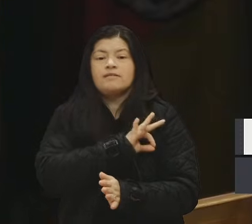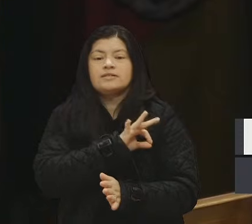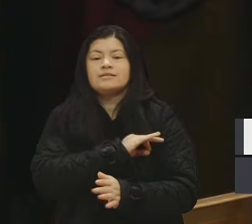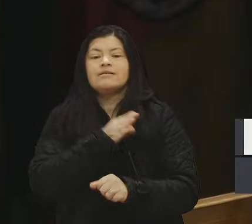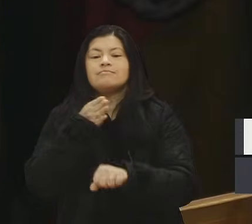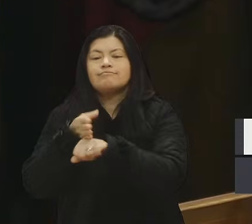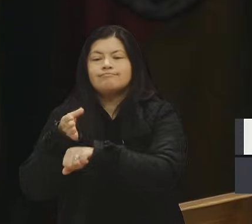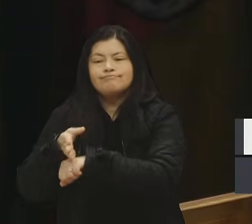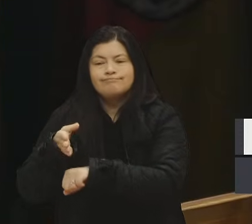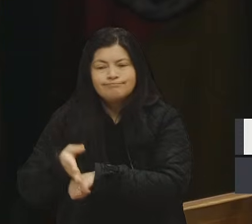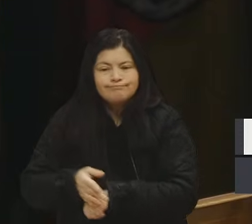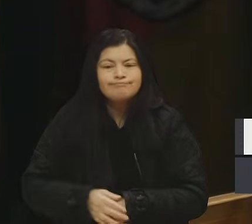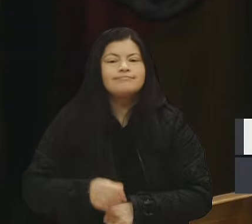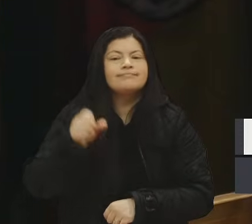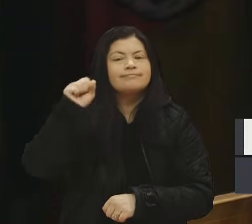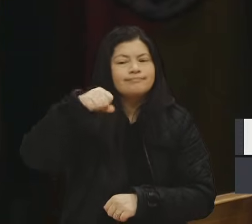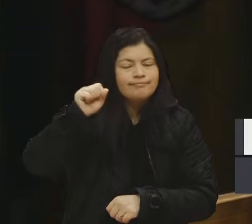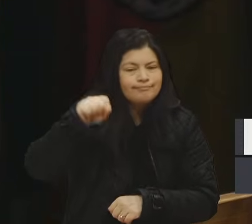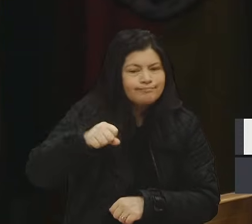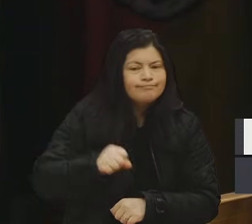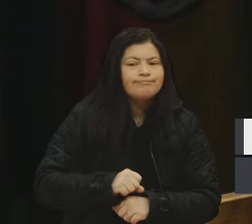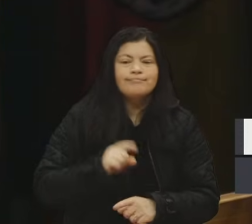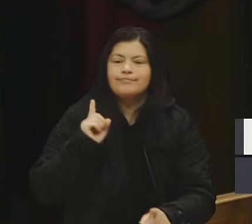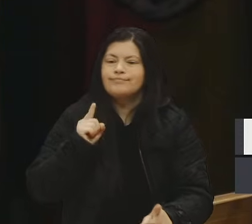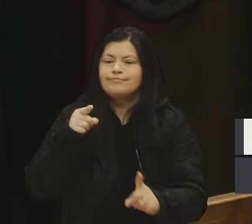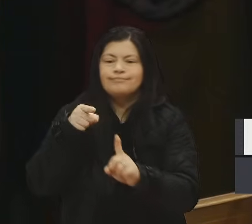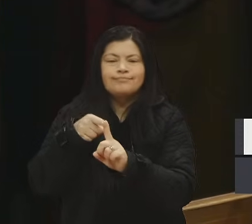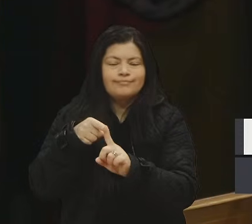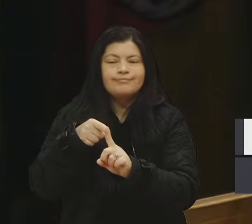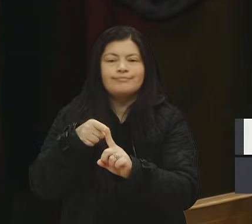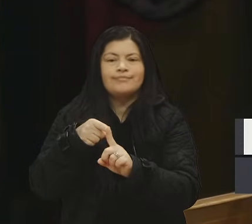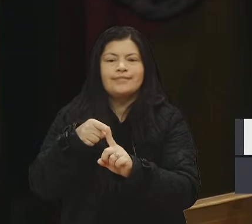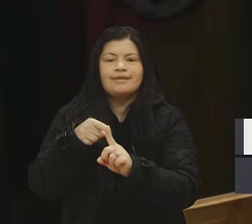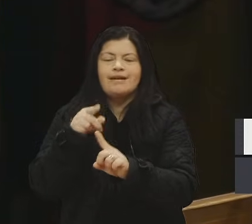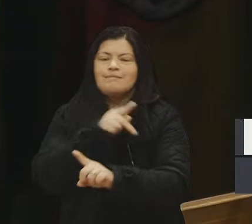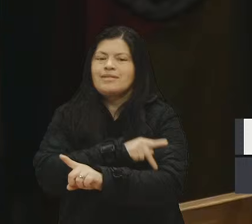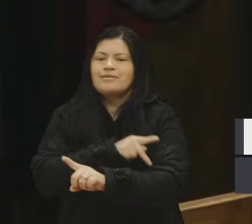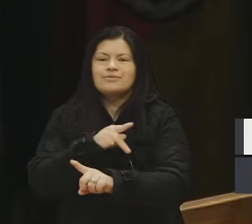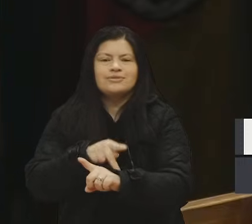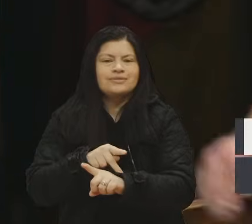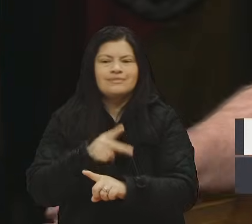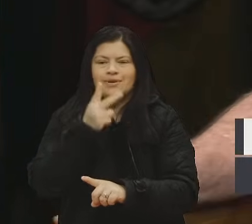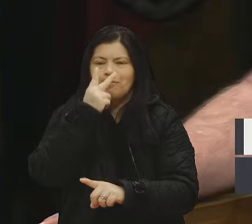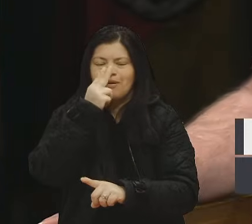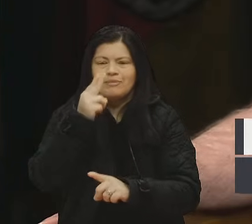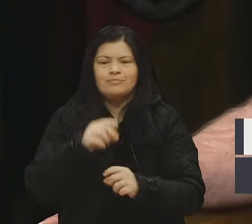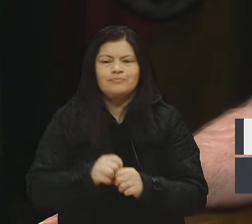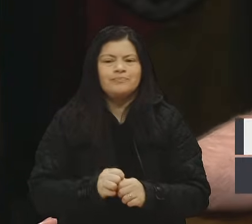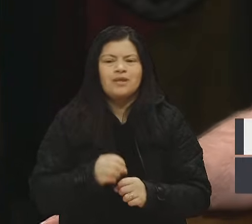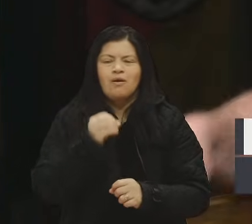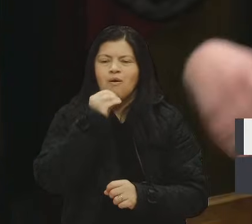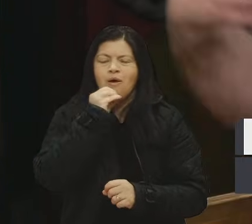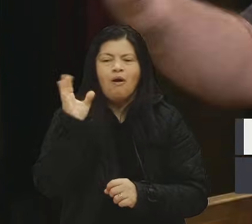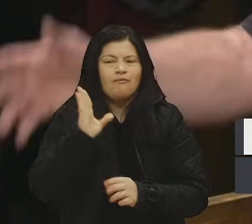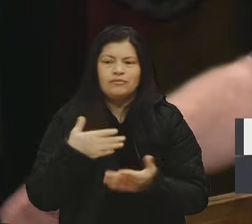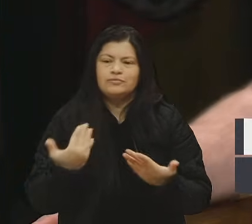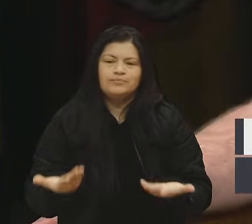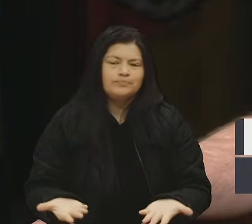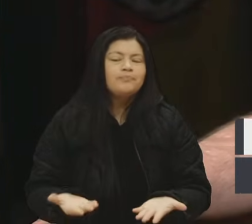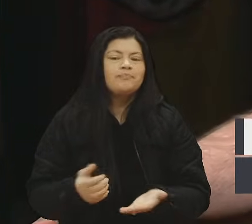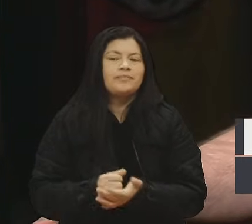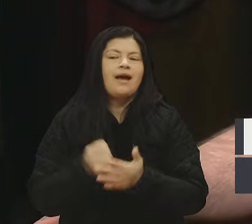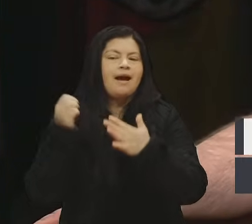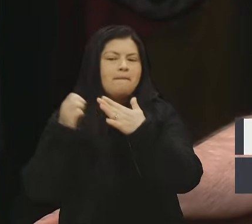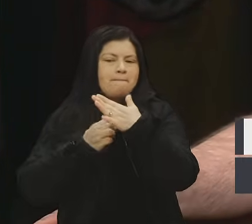interfere diretamente na parte pedagógica. E assim, é óbvio que essa empresa, ou essas empresas,